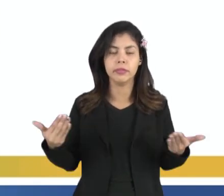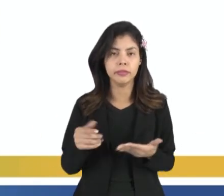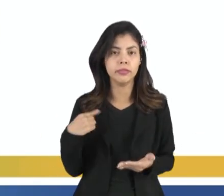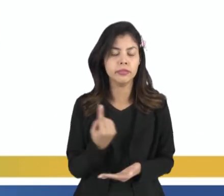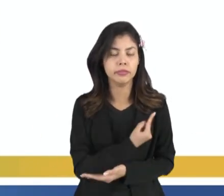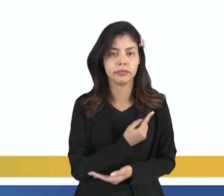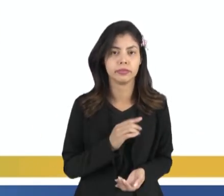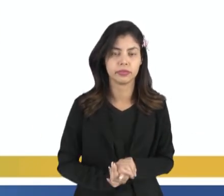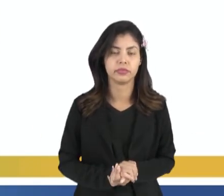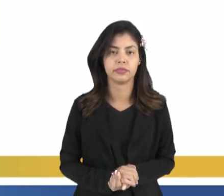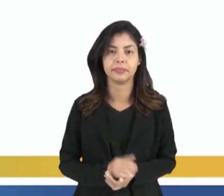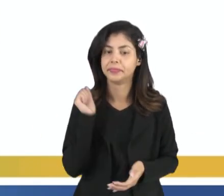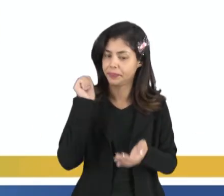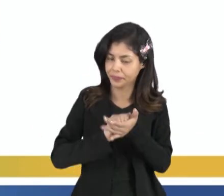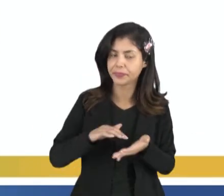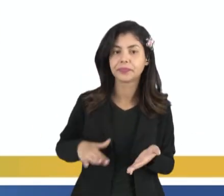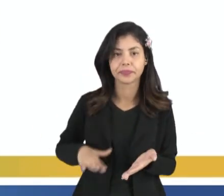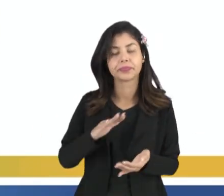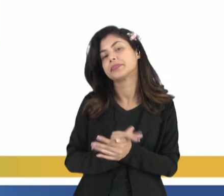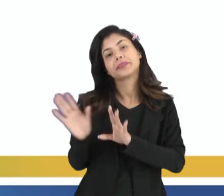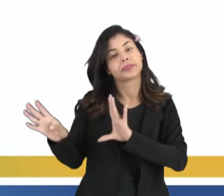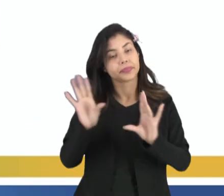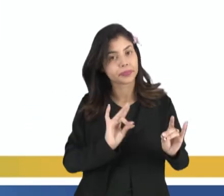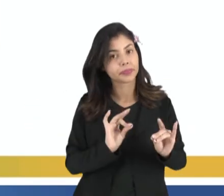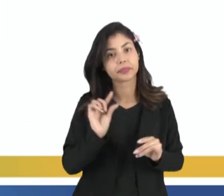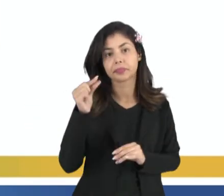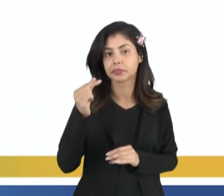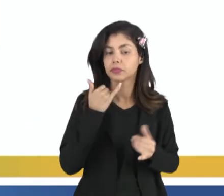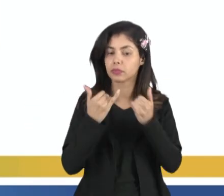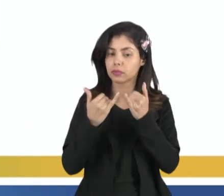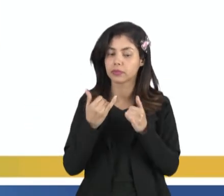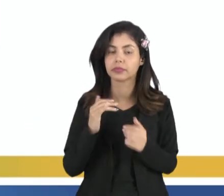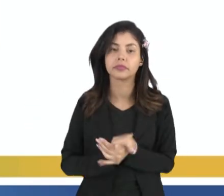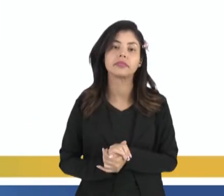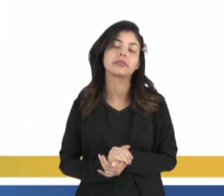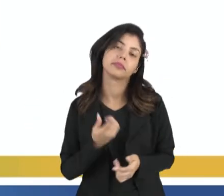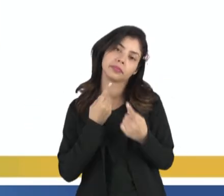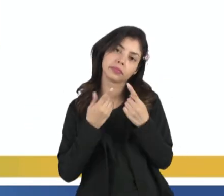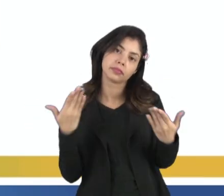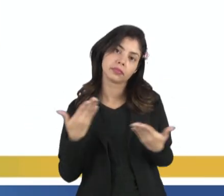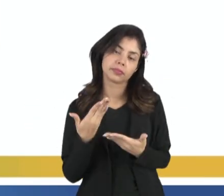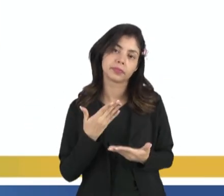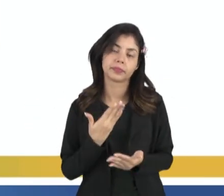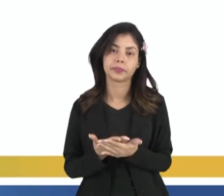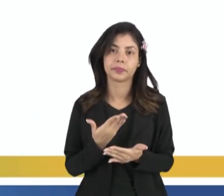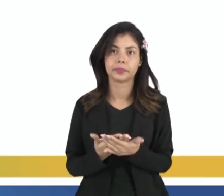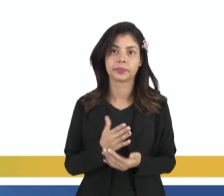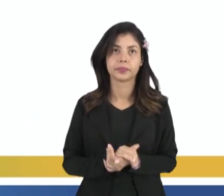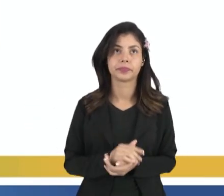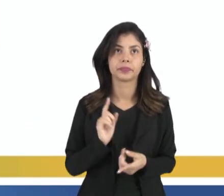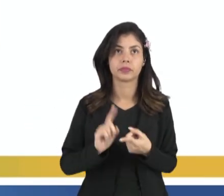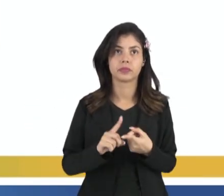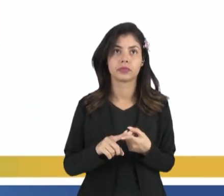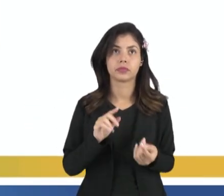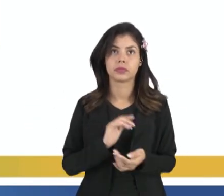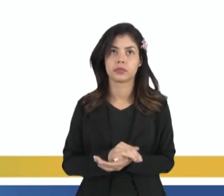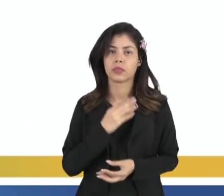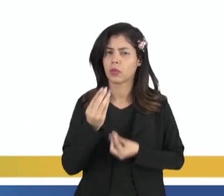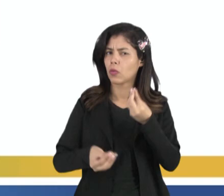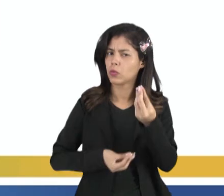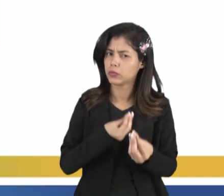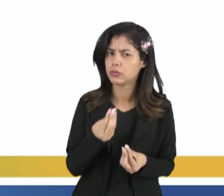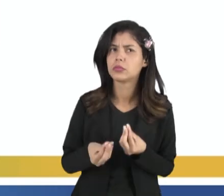nós temos aí o nosso exercitando, que traz um pouquinho dessas informações que a gente conversou na aula de hoje. Na primeira questão, a gente